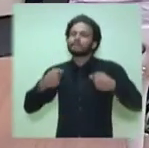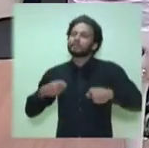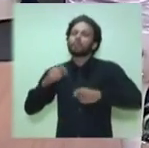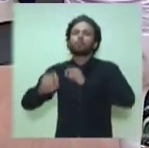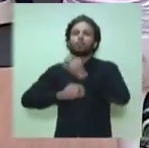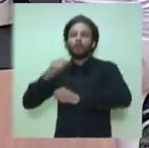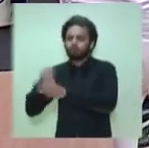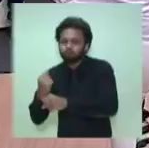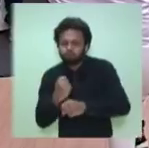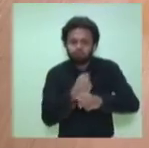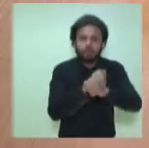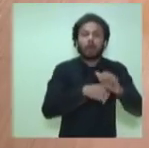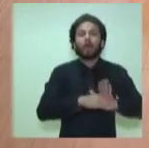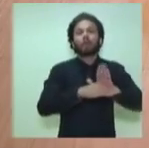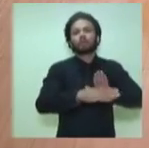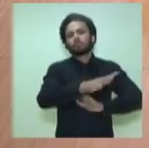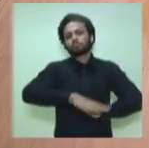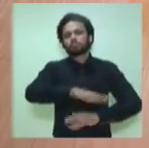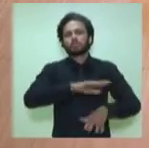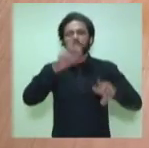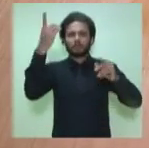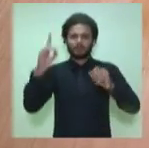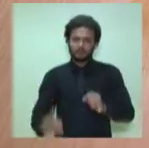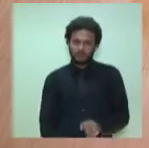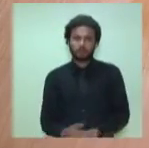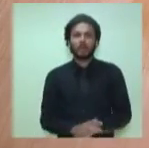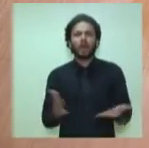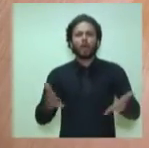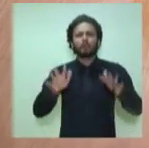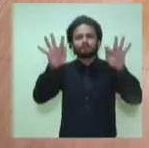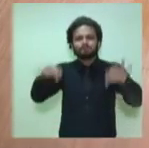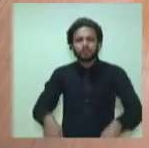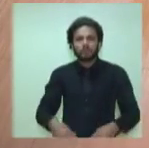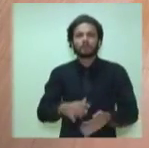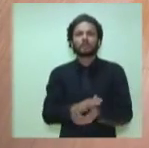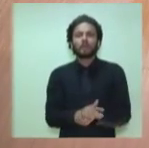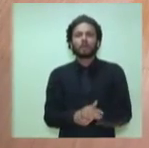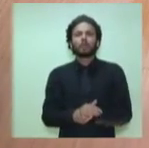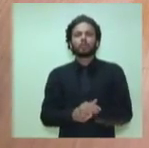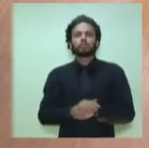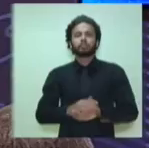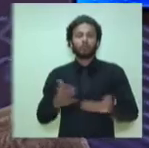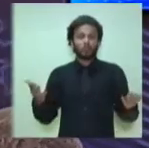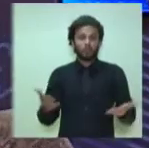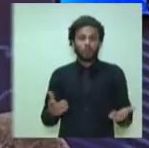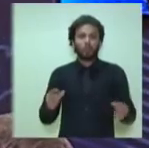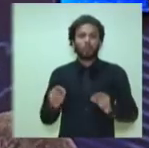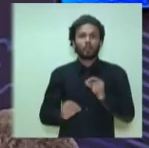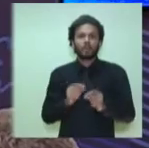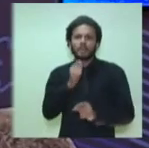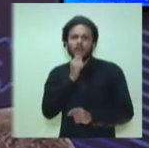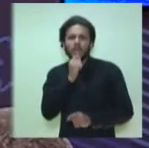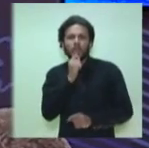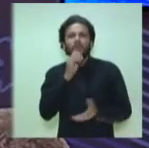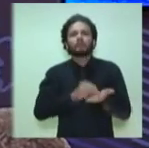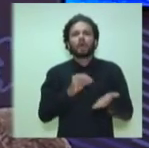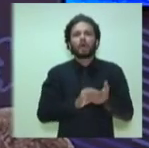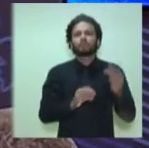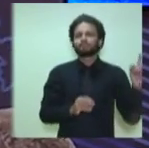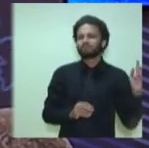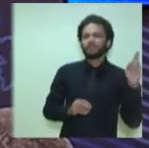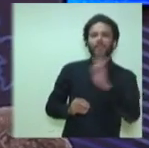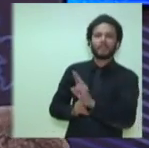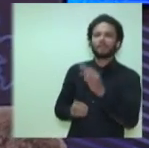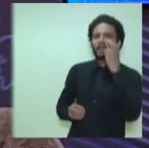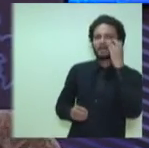favor do deficiente. Muito obrigado, candidato. E nós encerramos, então, o penúltimo bloco. Ou ainda não, ainda temos uma réplica